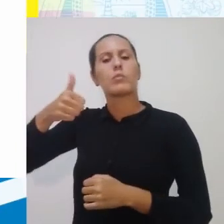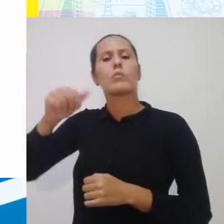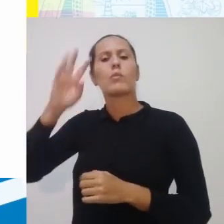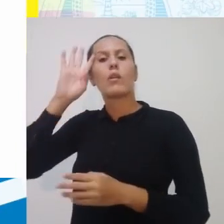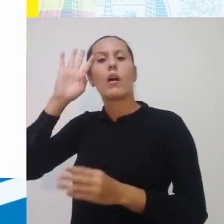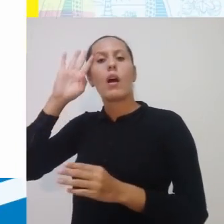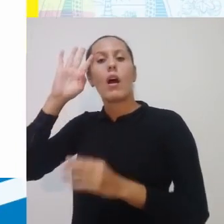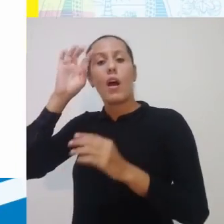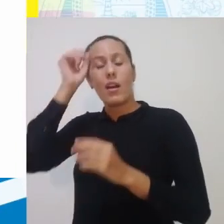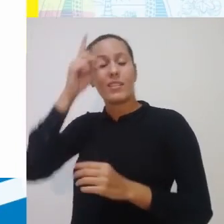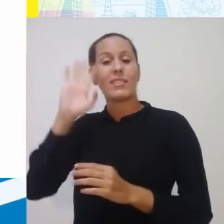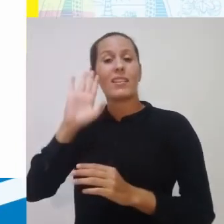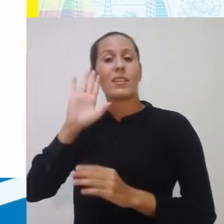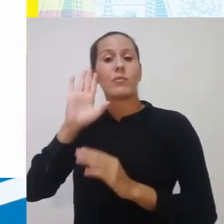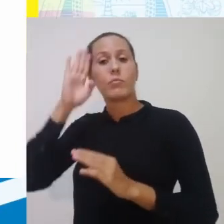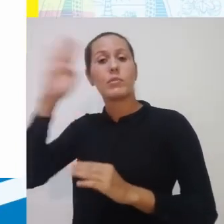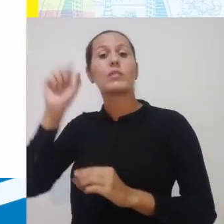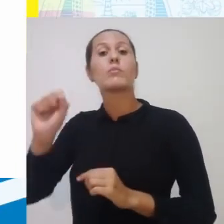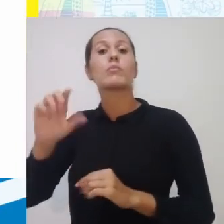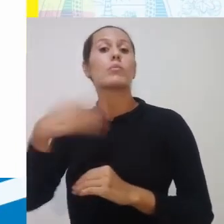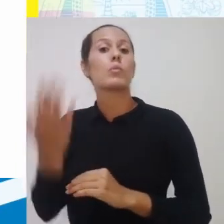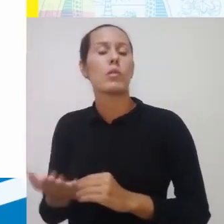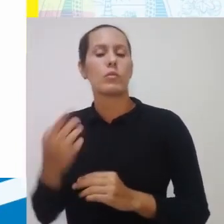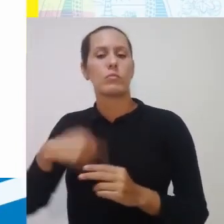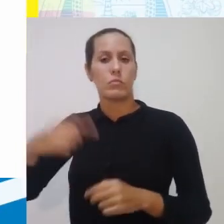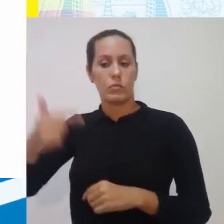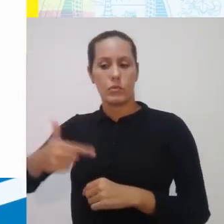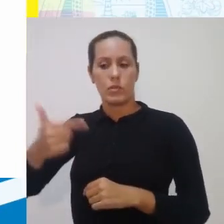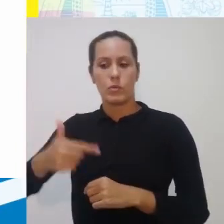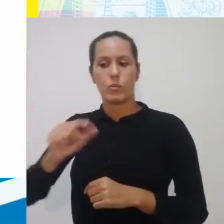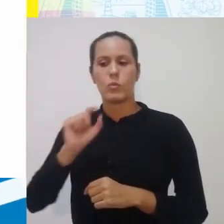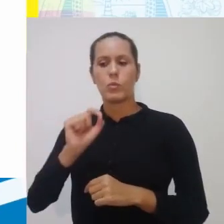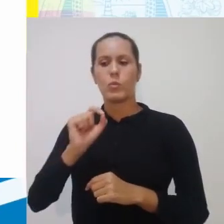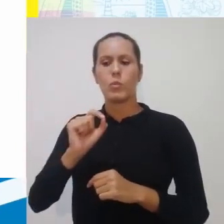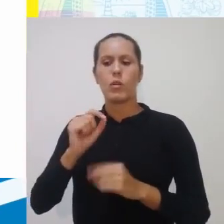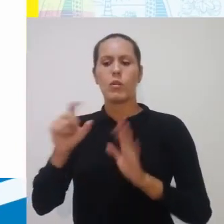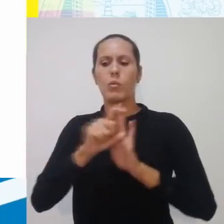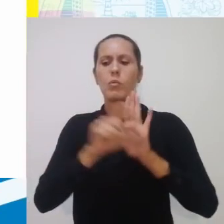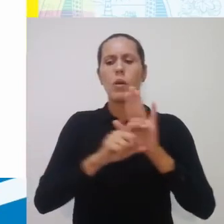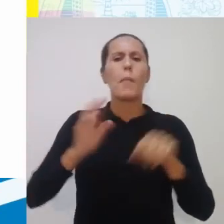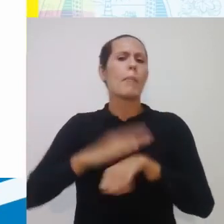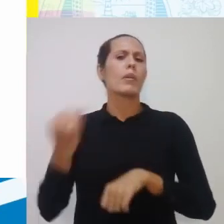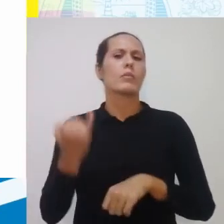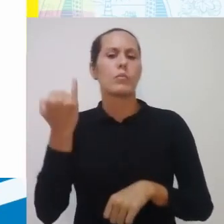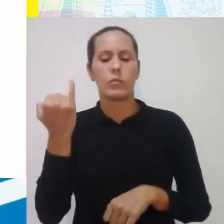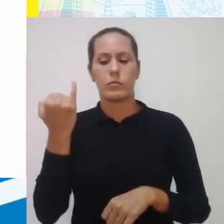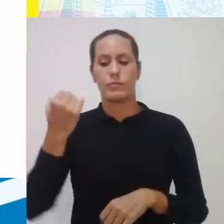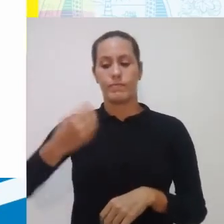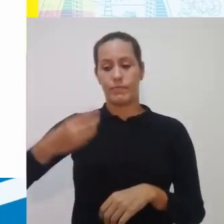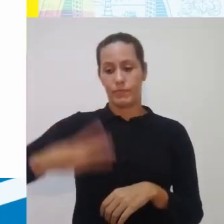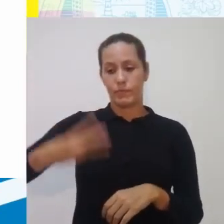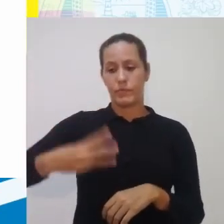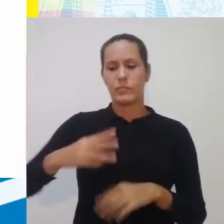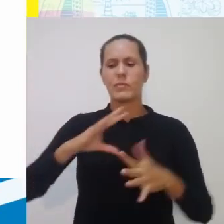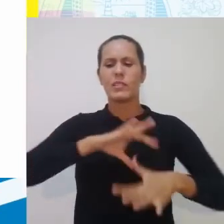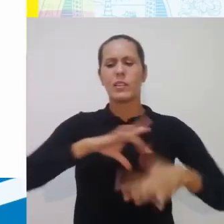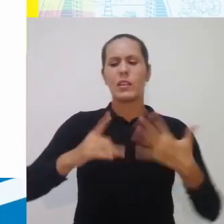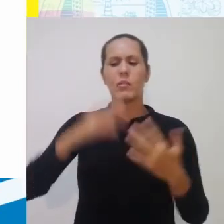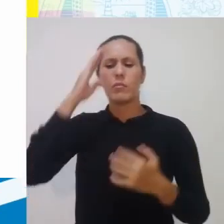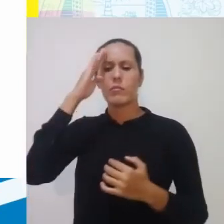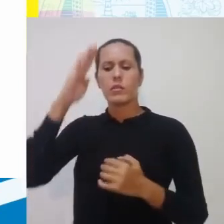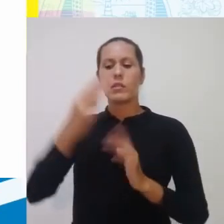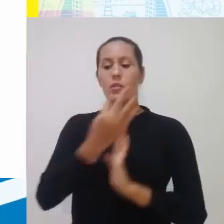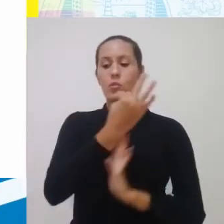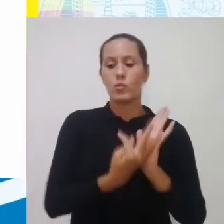primeiro parágrafo, qual é a informação mais relevante? E que elemento do texto nos